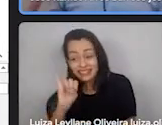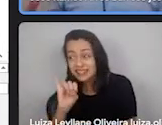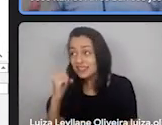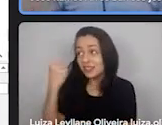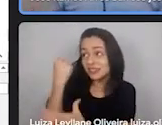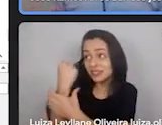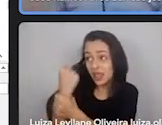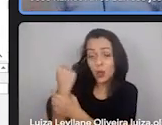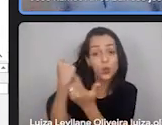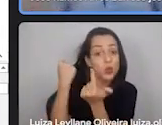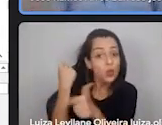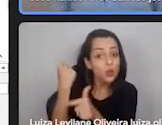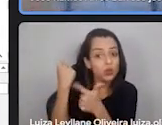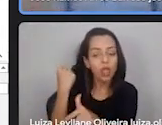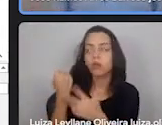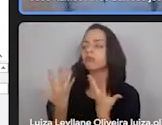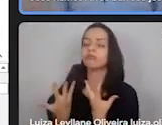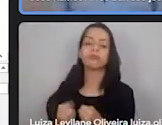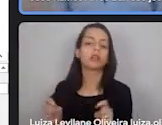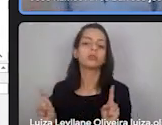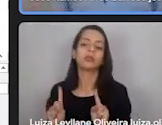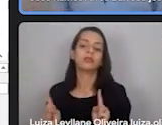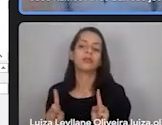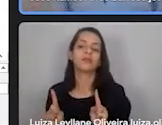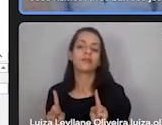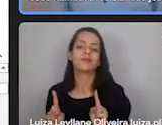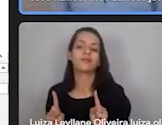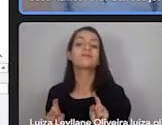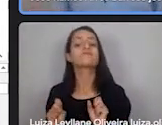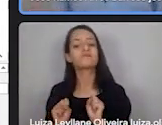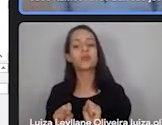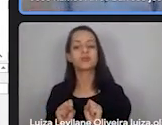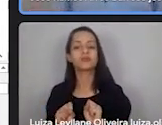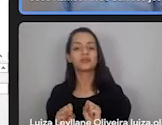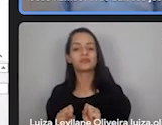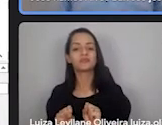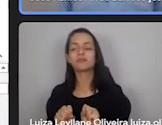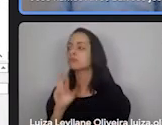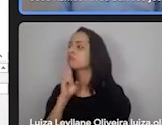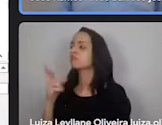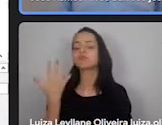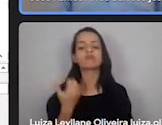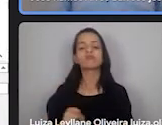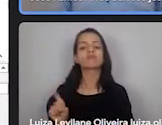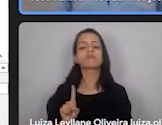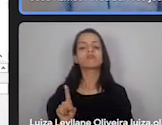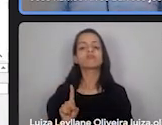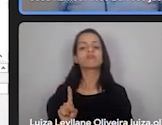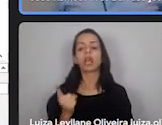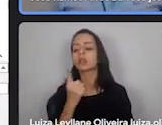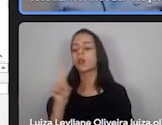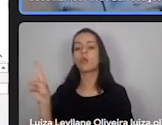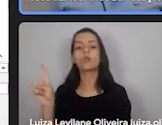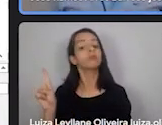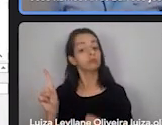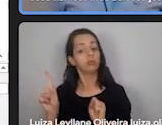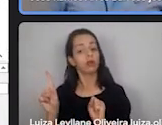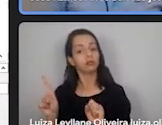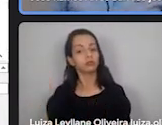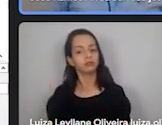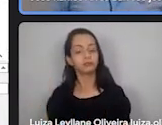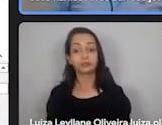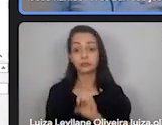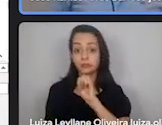segurança na execução. Então, se você chegar ali em uma determinada